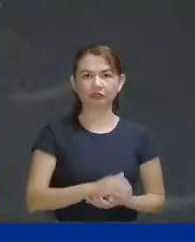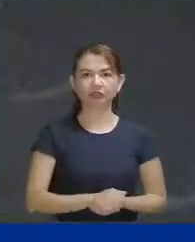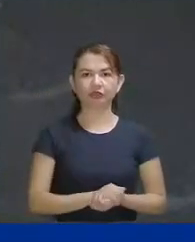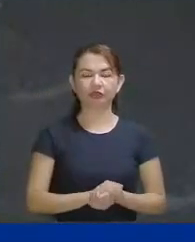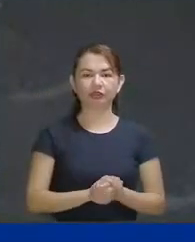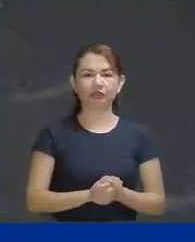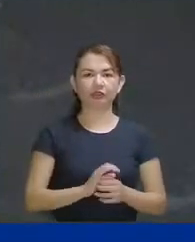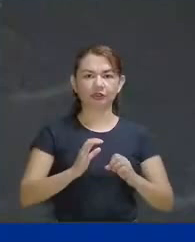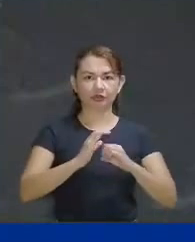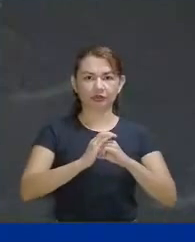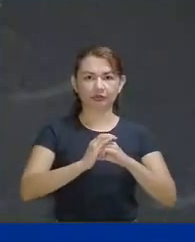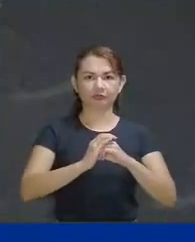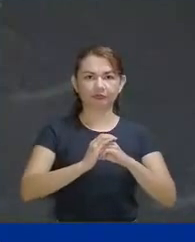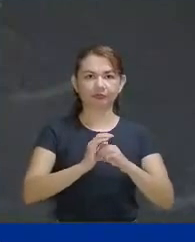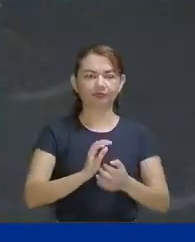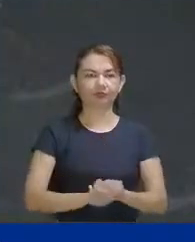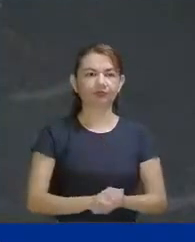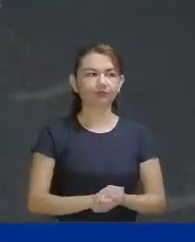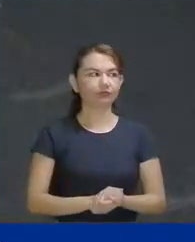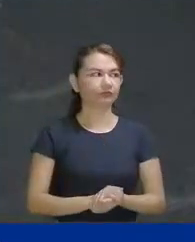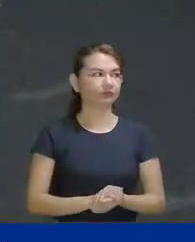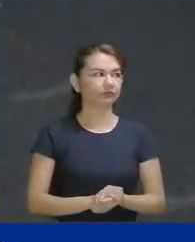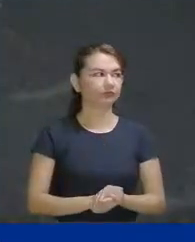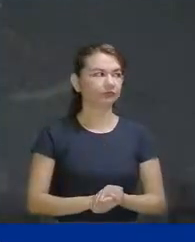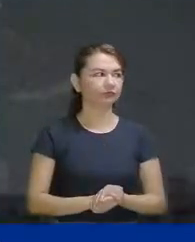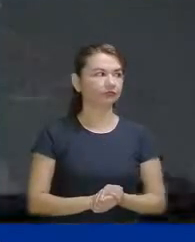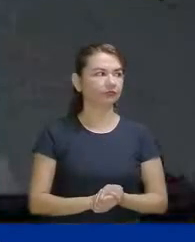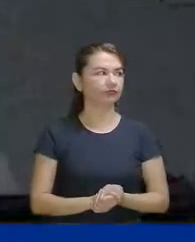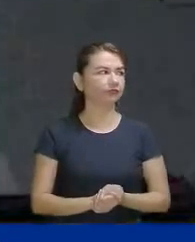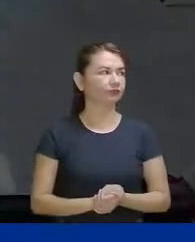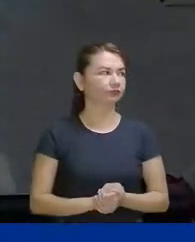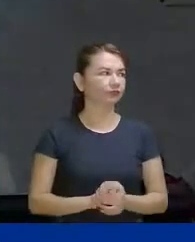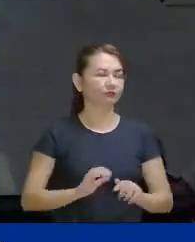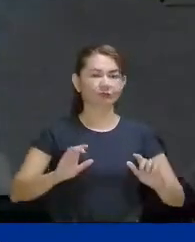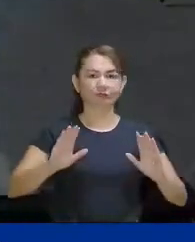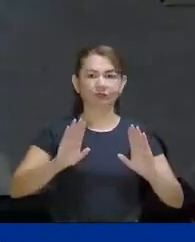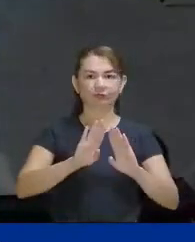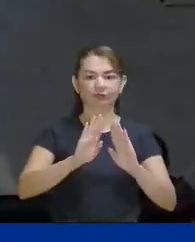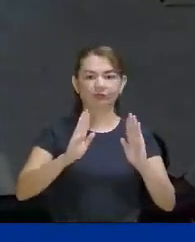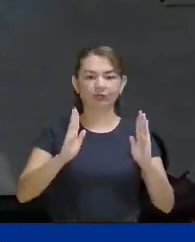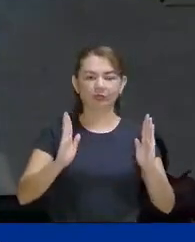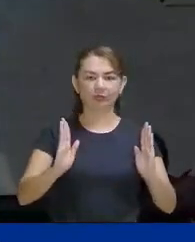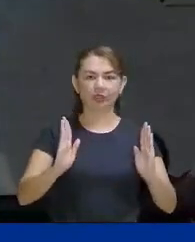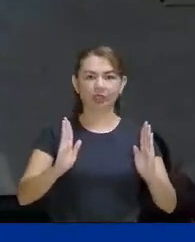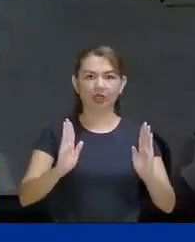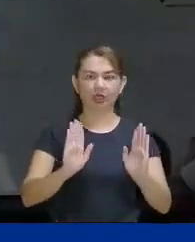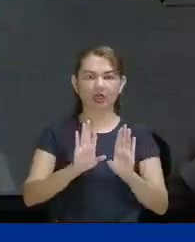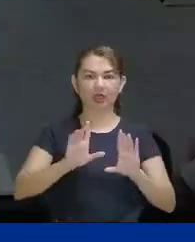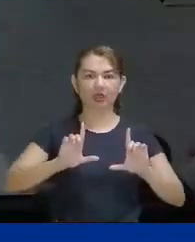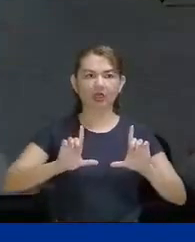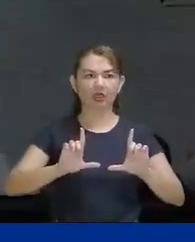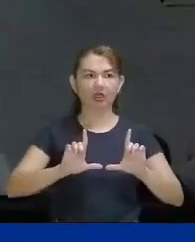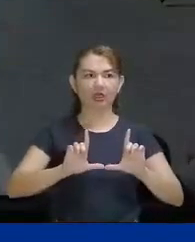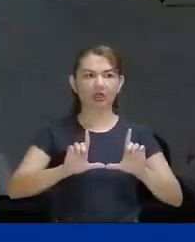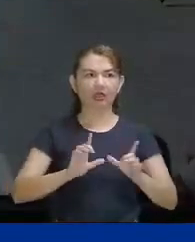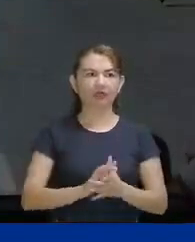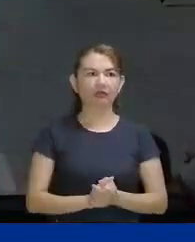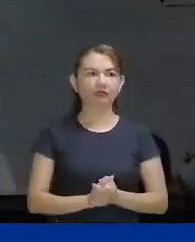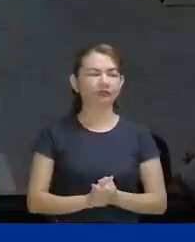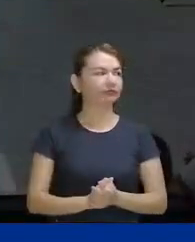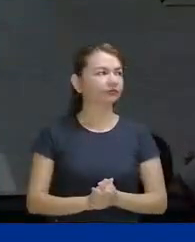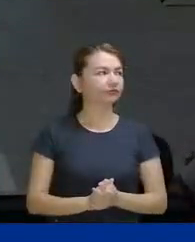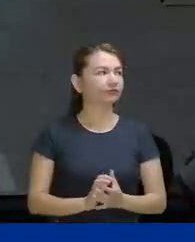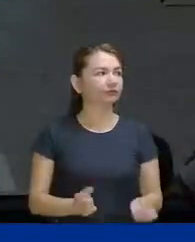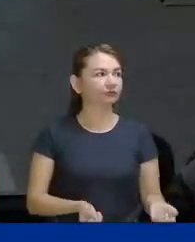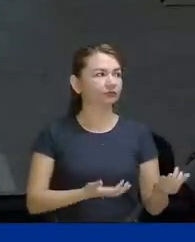egrégio tribunal, a placa em reconhecimento às relevantes conquistas colhidas